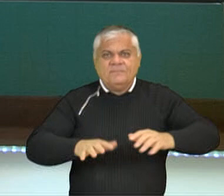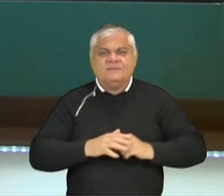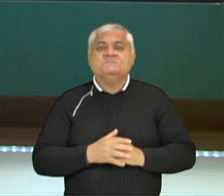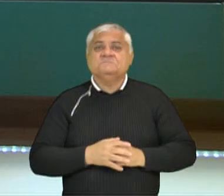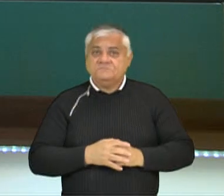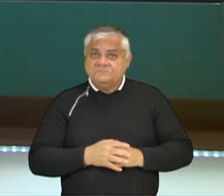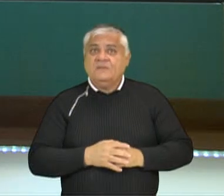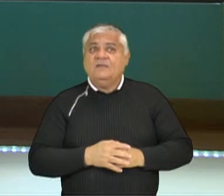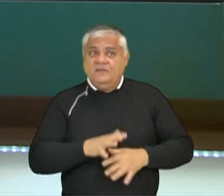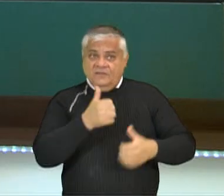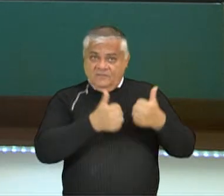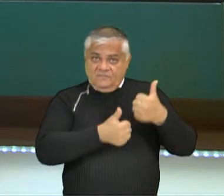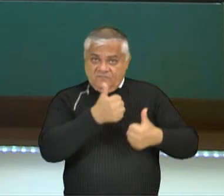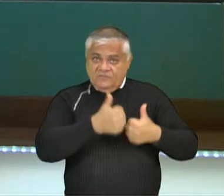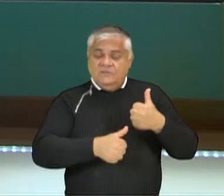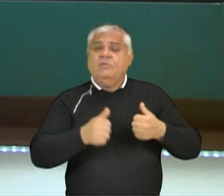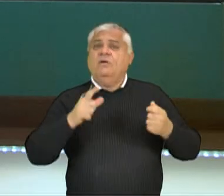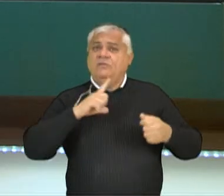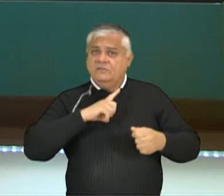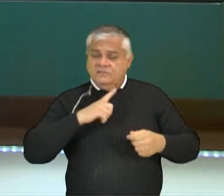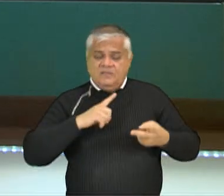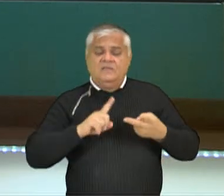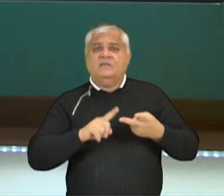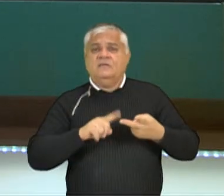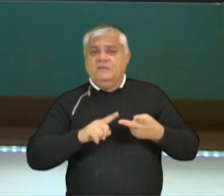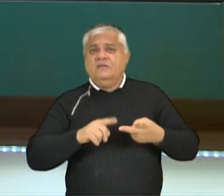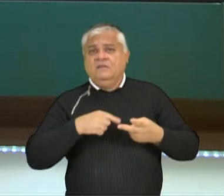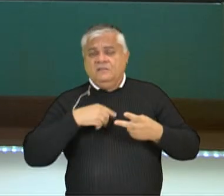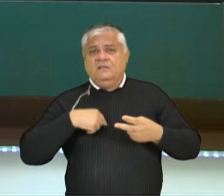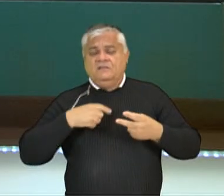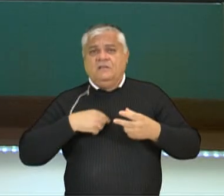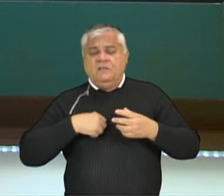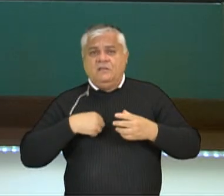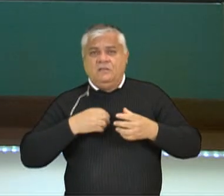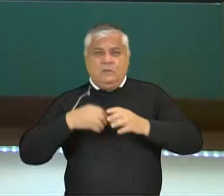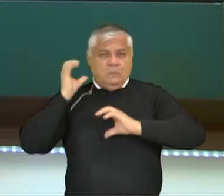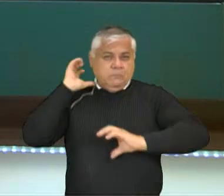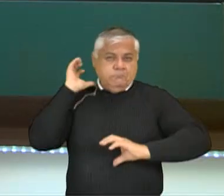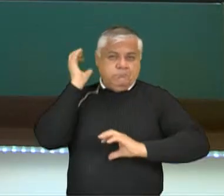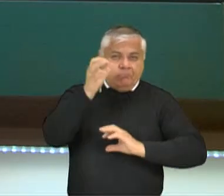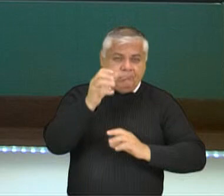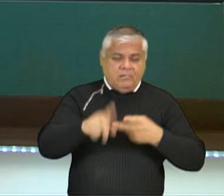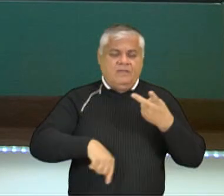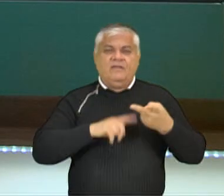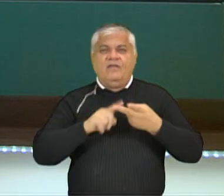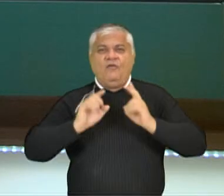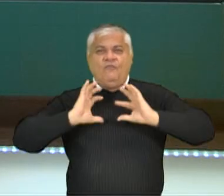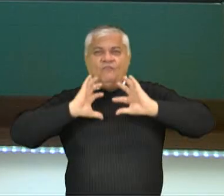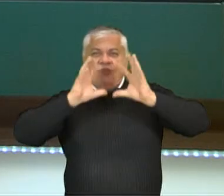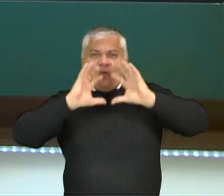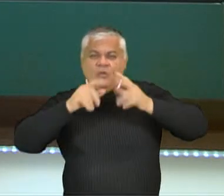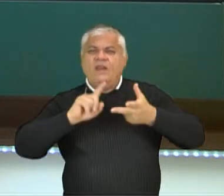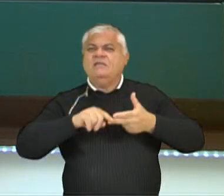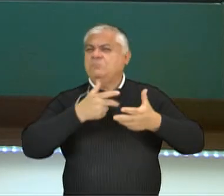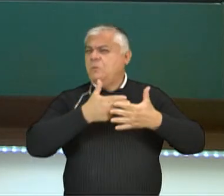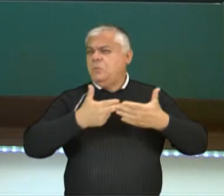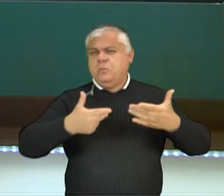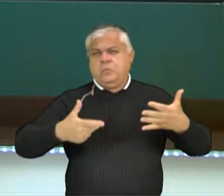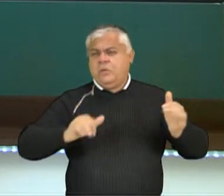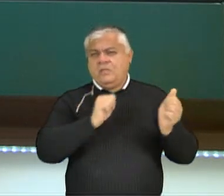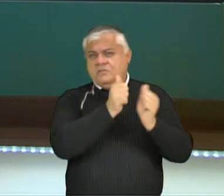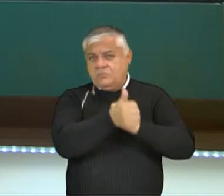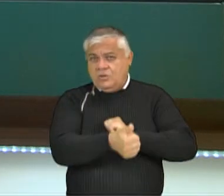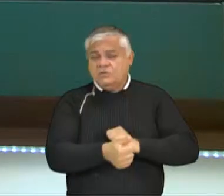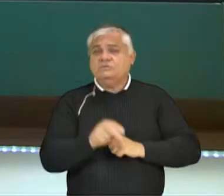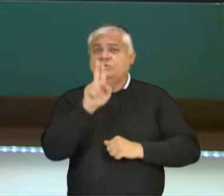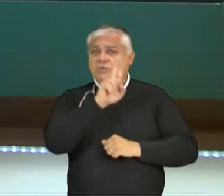falando aqui do futebol, mas tem vários, tá? A gente pode citar o futebol americano, a gente pode citar o voleibol, a gente tem vários esportes que utilizam